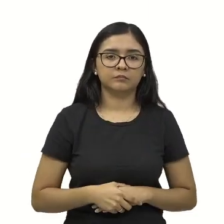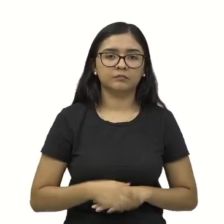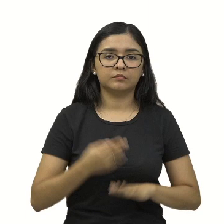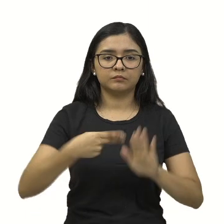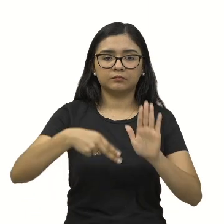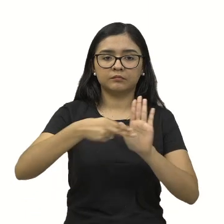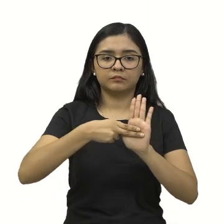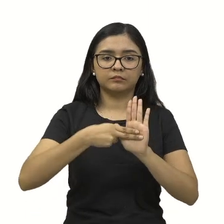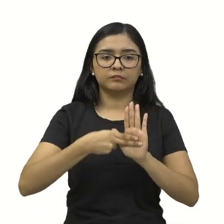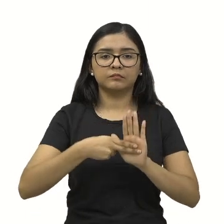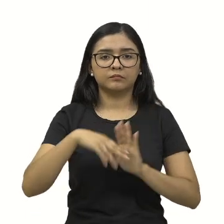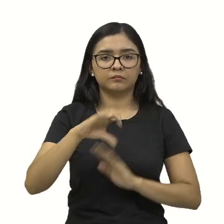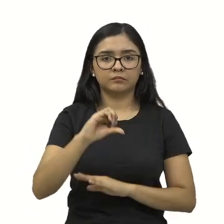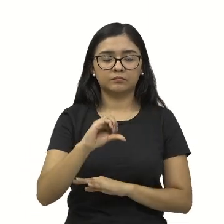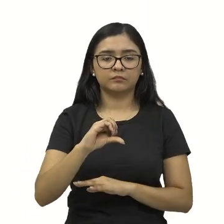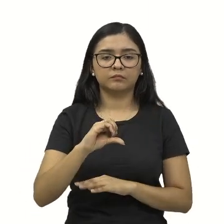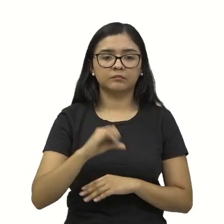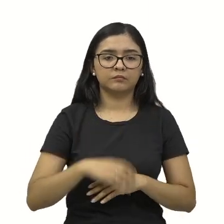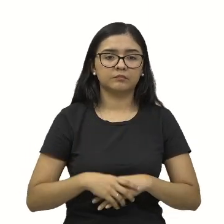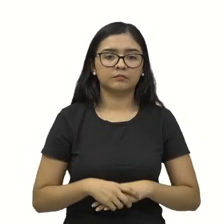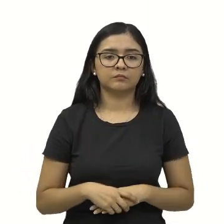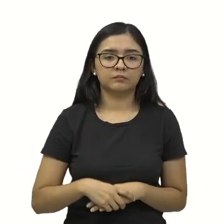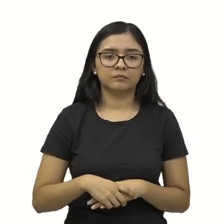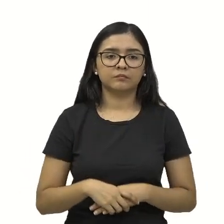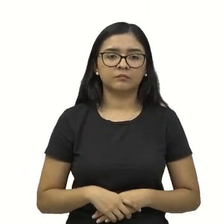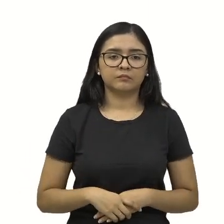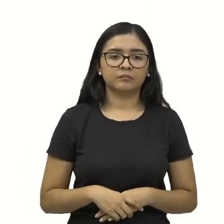vai dar os 9 normal.